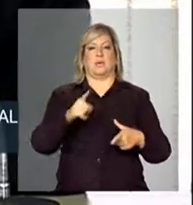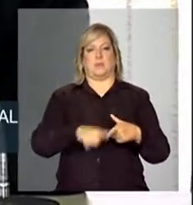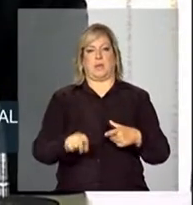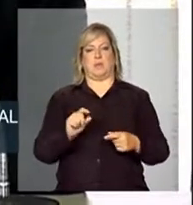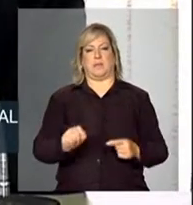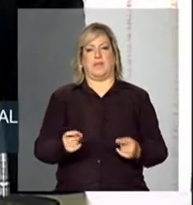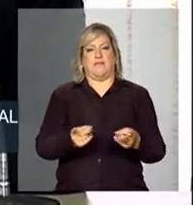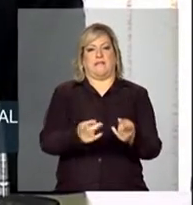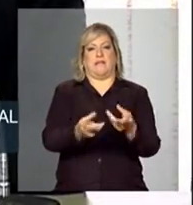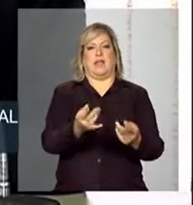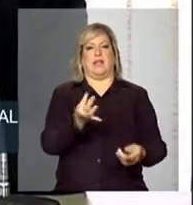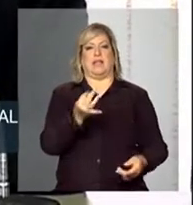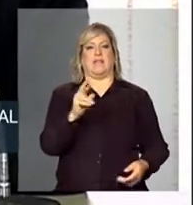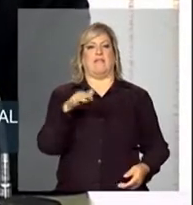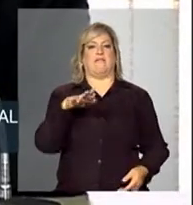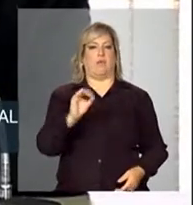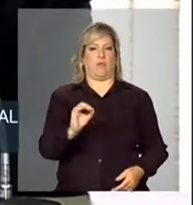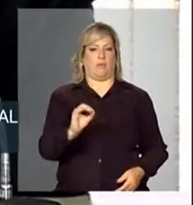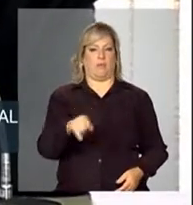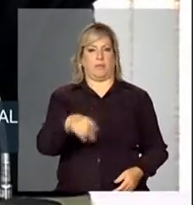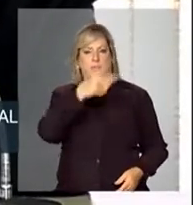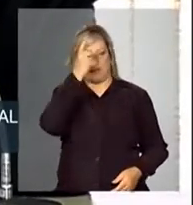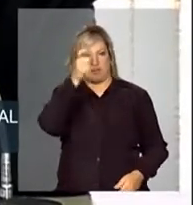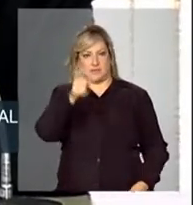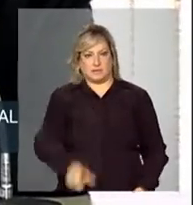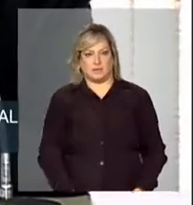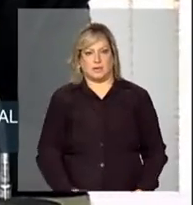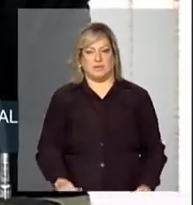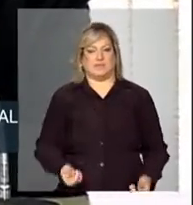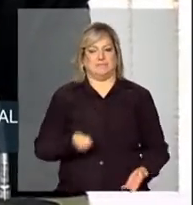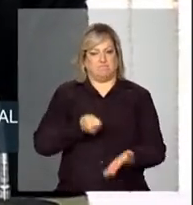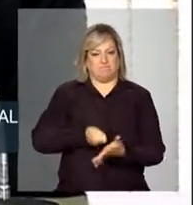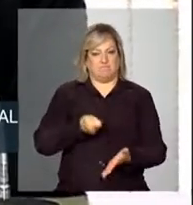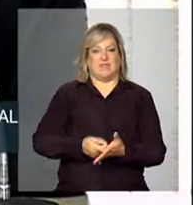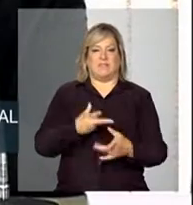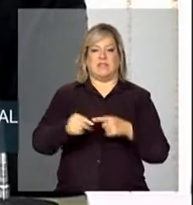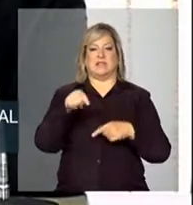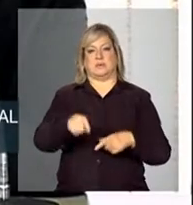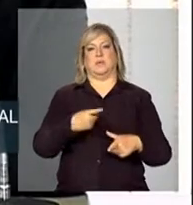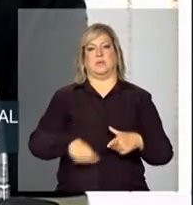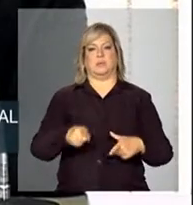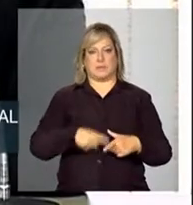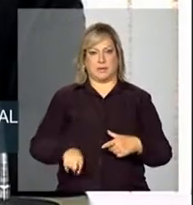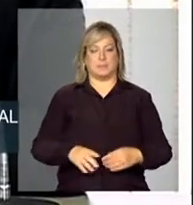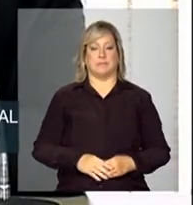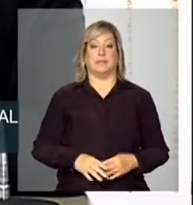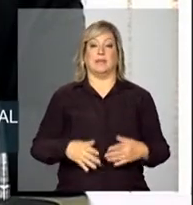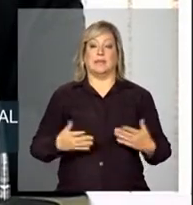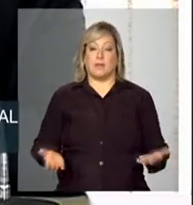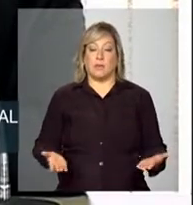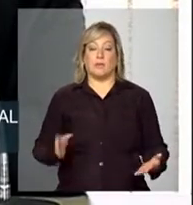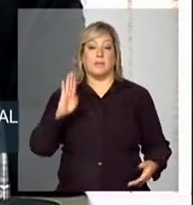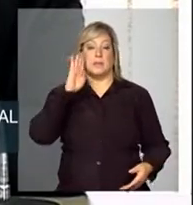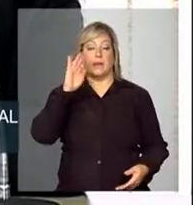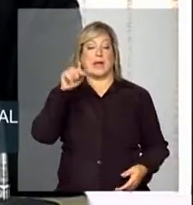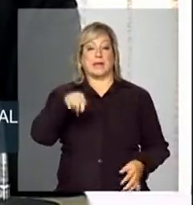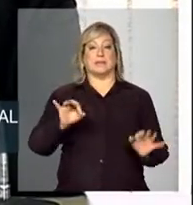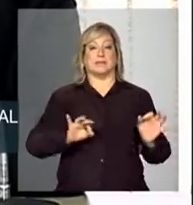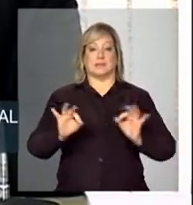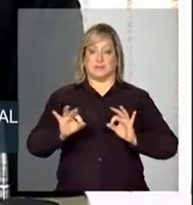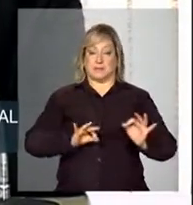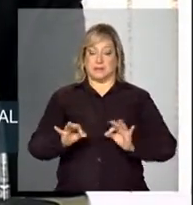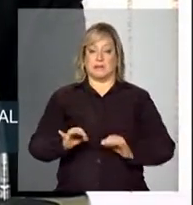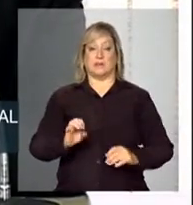na questão da afirmação do enfrentamento rigoroso ao tráfico de pessoas então basicamente este